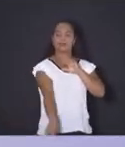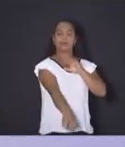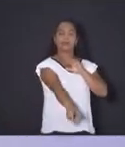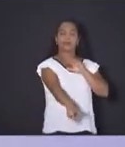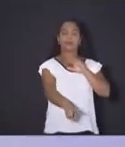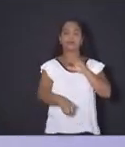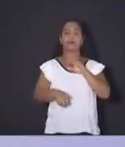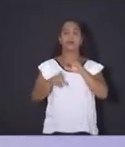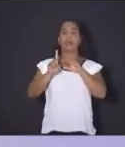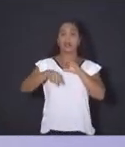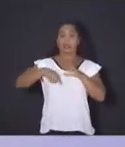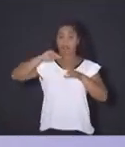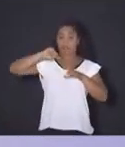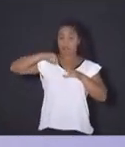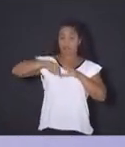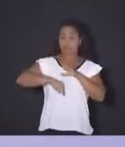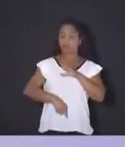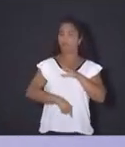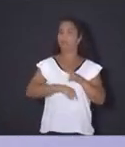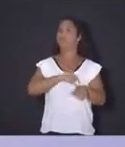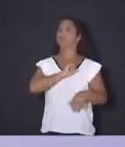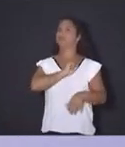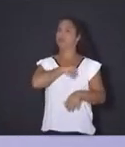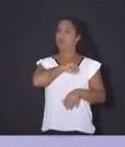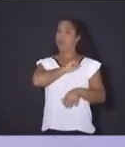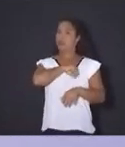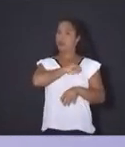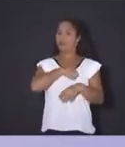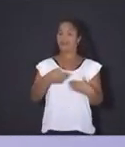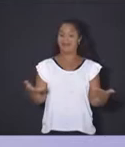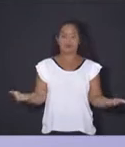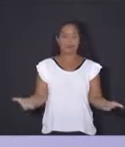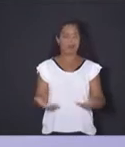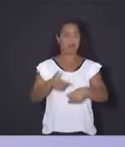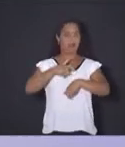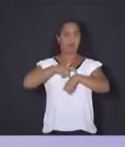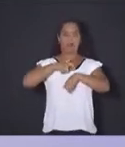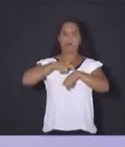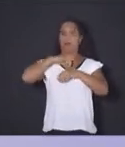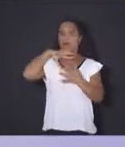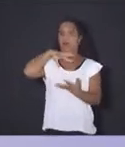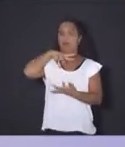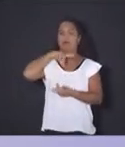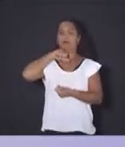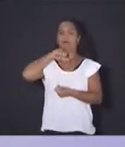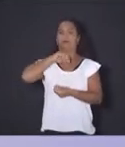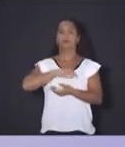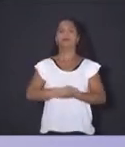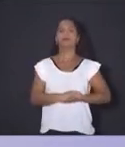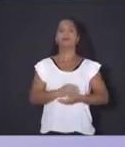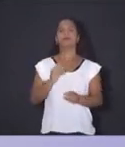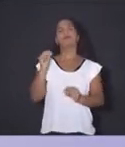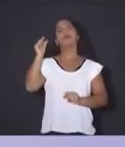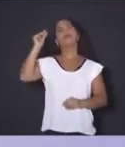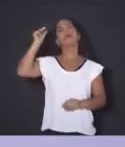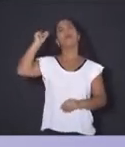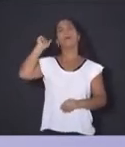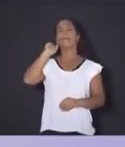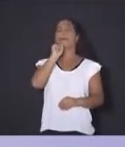de grandes maldades que estão ocorrendo no mundo nossas avós